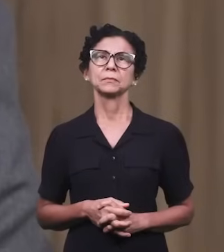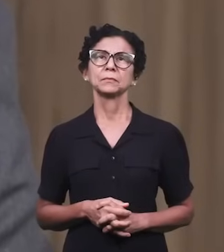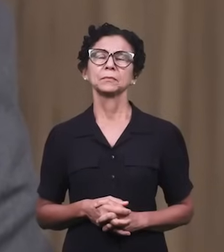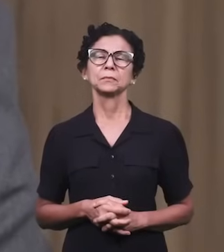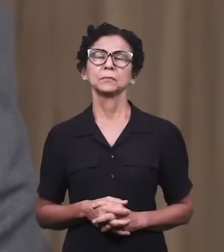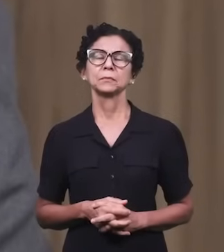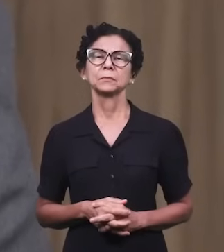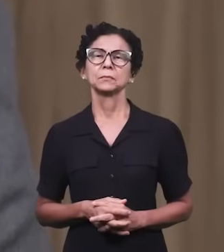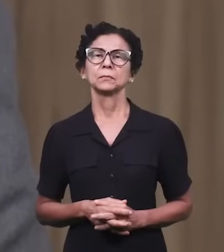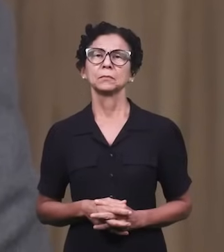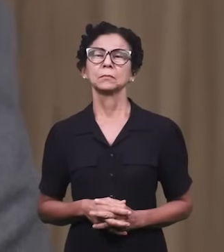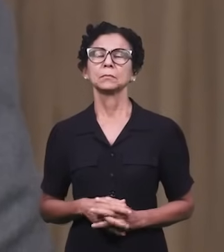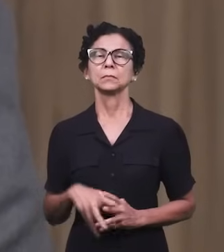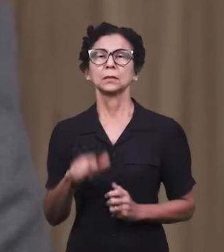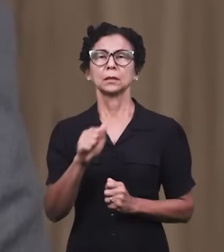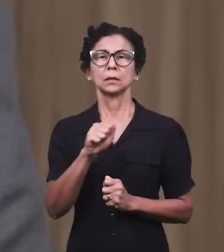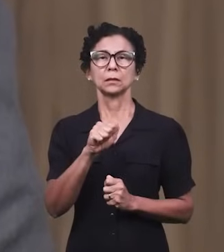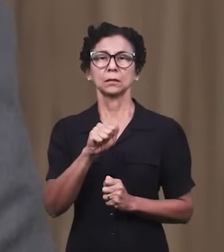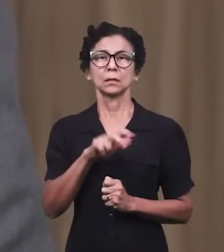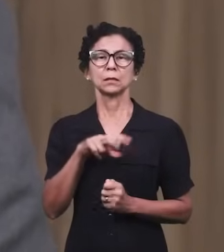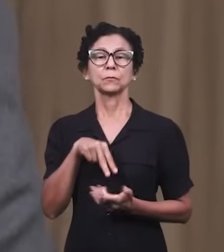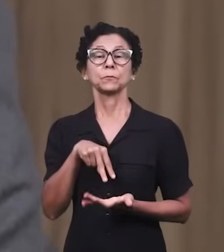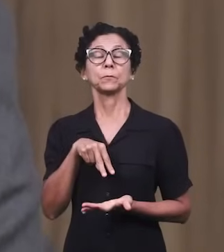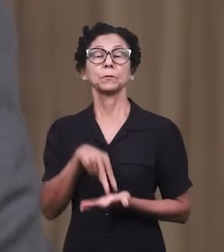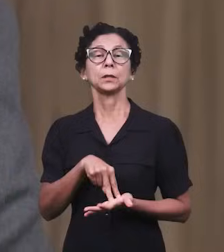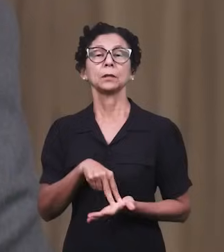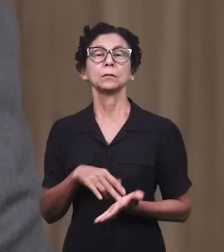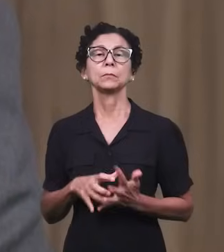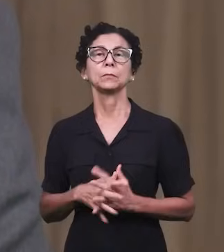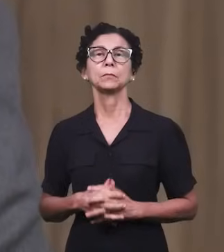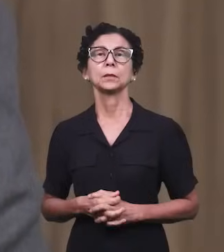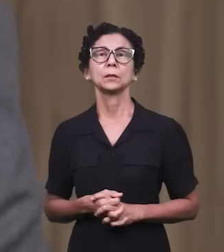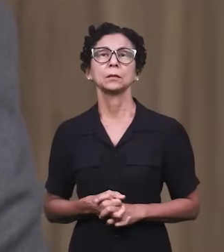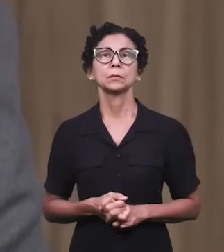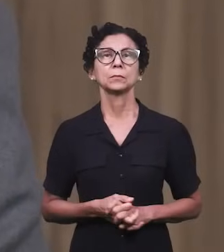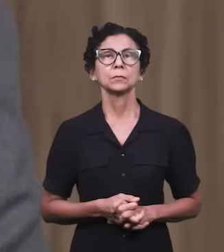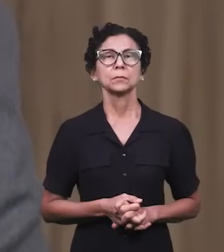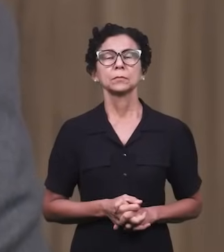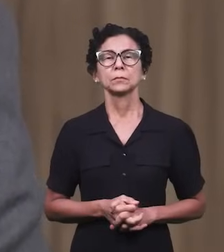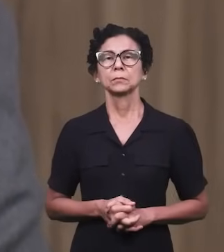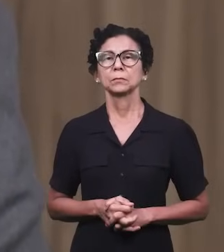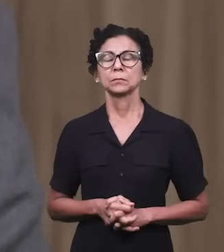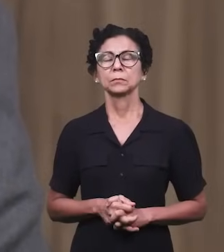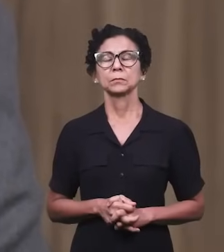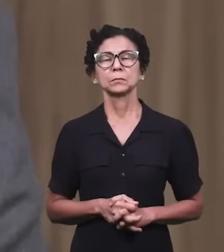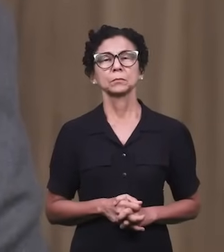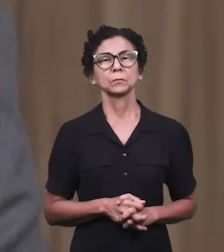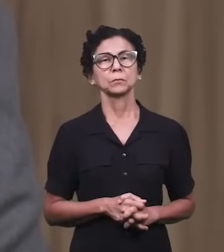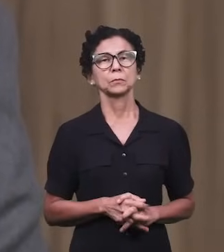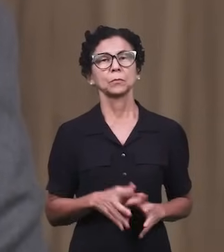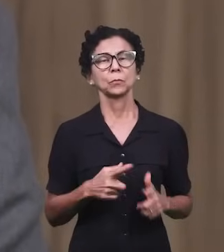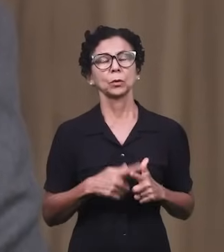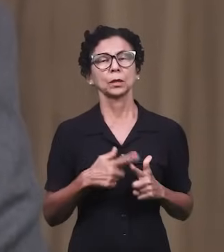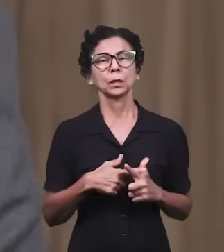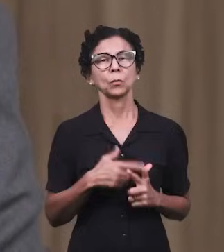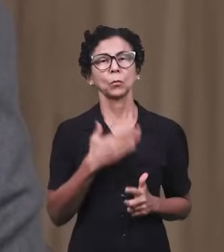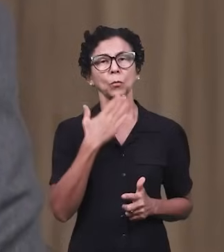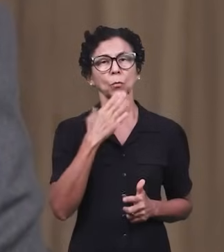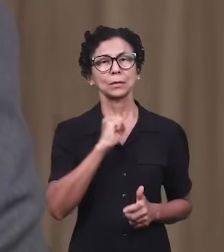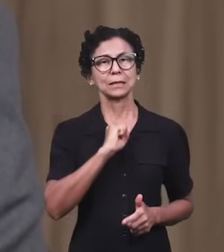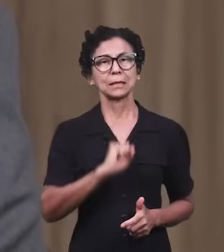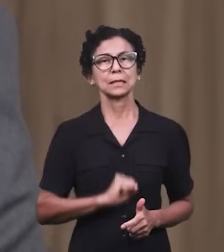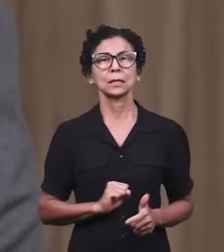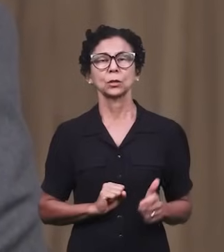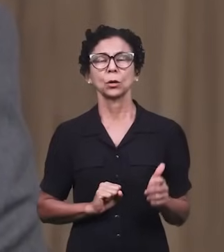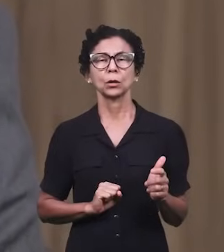a postura dela foi firme. Não, você já está fora de si? Não, meu senhor, eu não estou não. Eu não estou não, eu sei o que eu